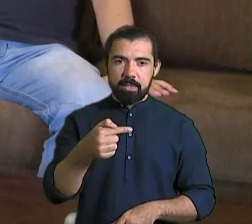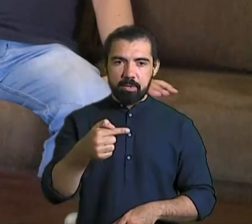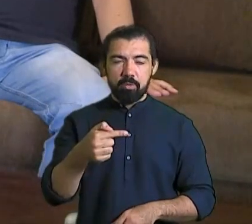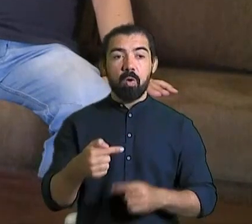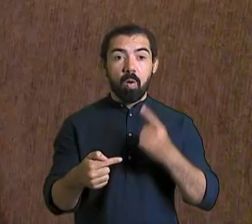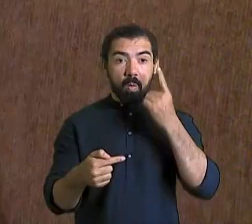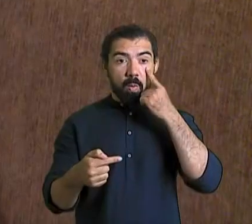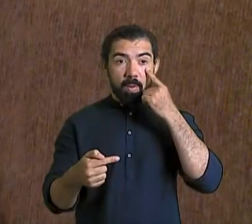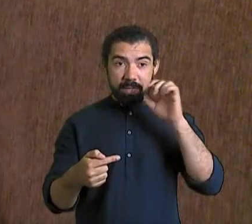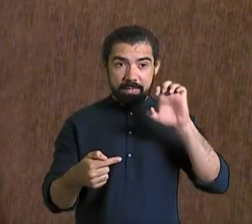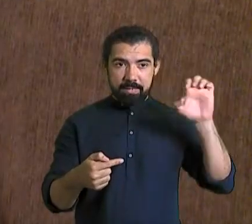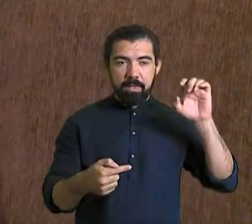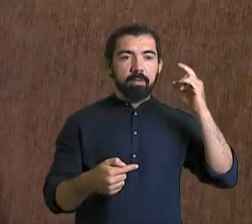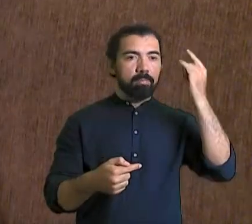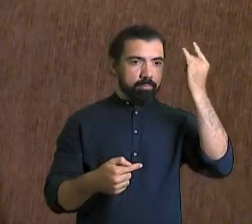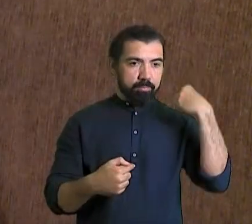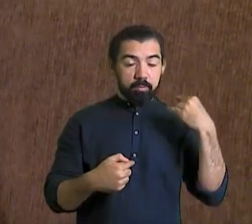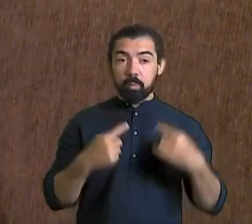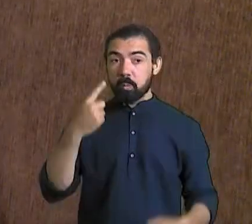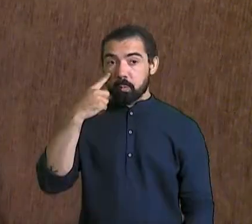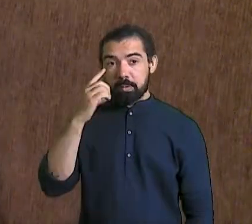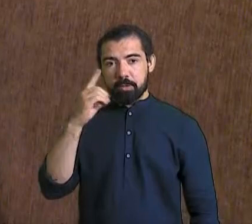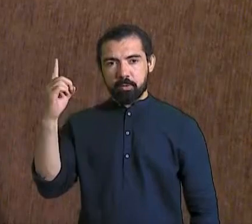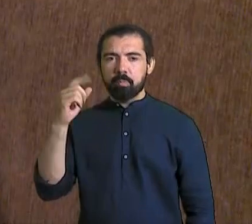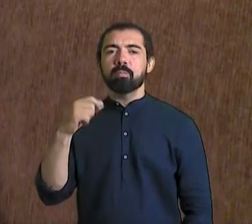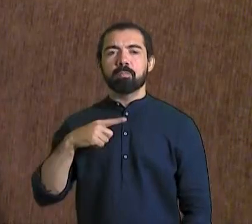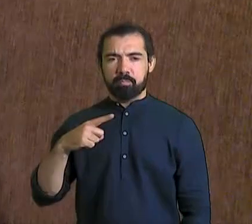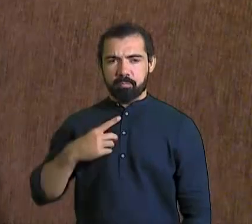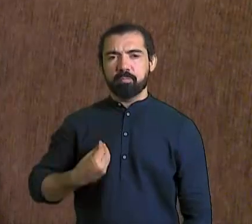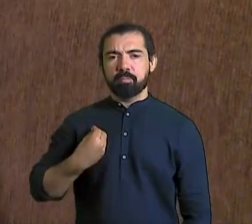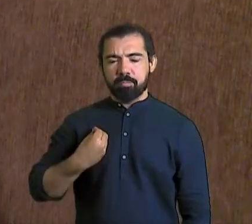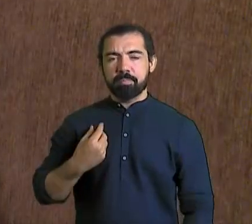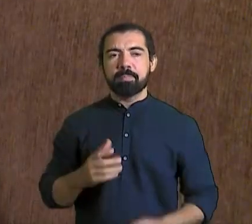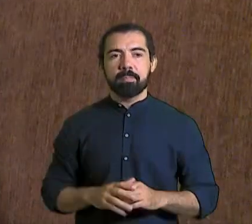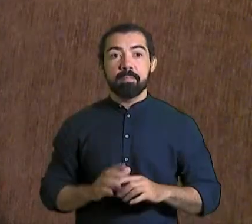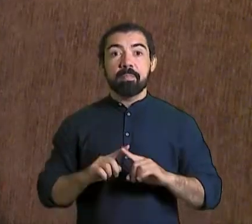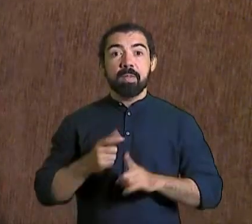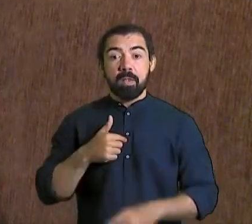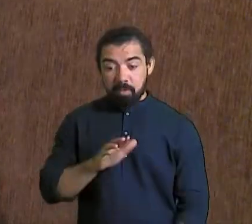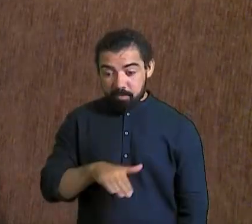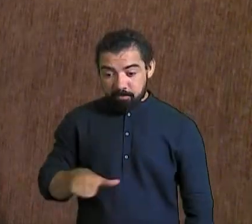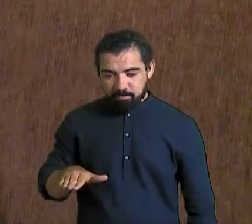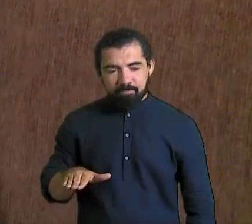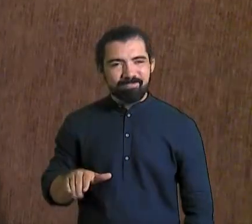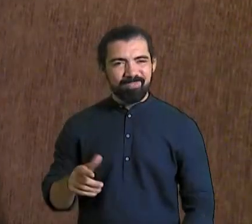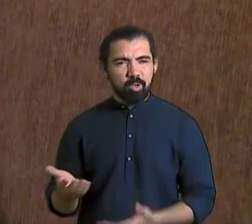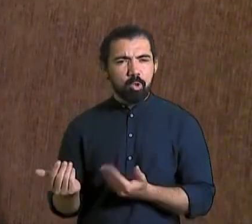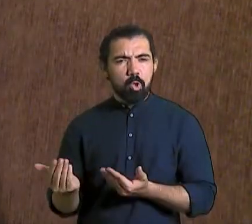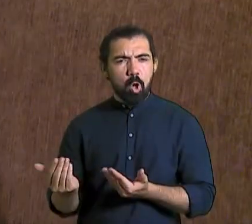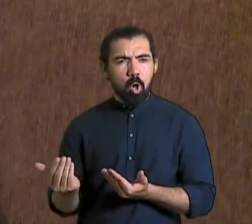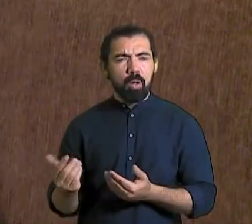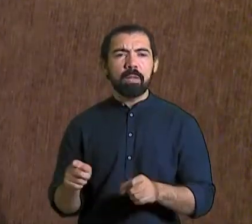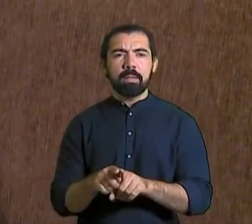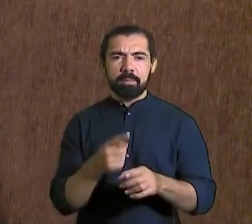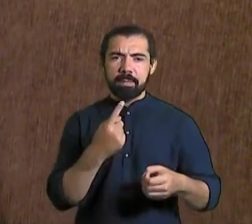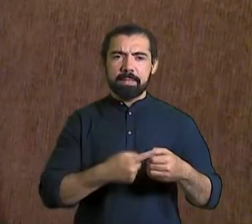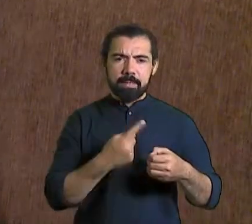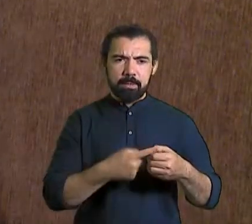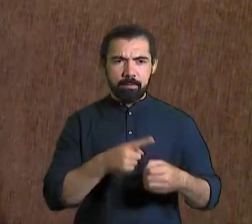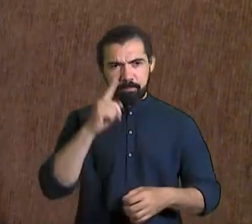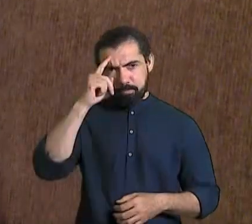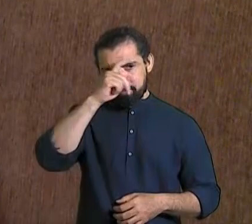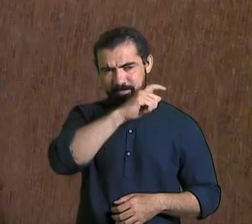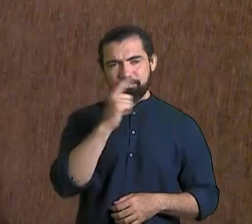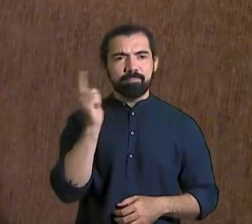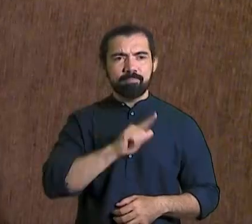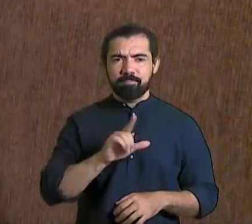direito. Mas aí, nesse período, no meu processo de adaptação, por ser muito criança ainda e por ser do interior,